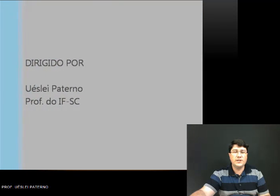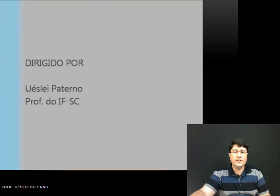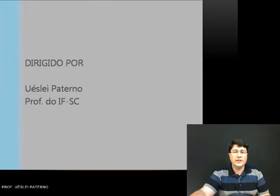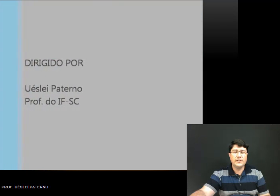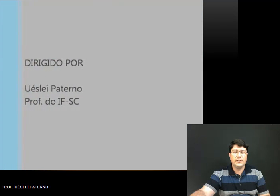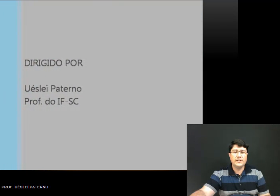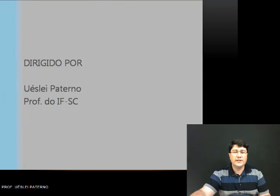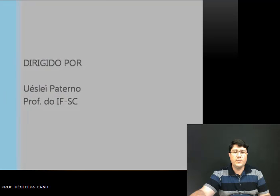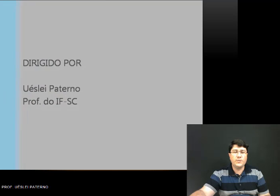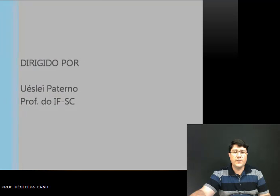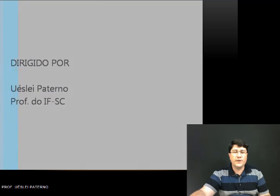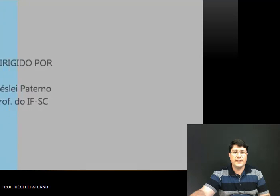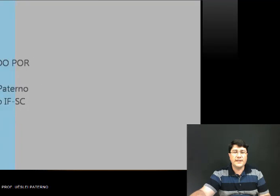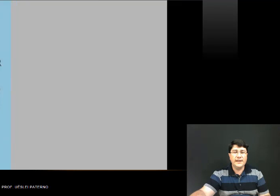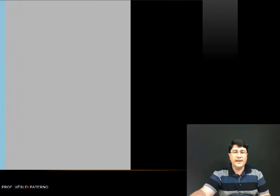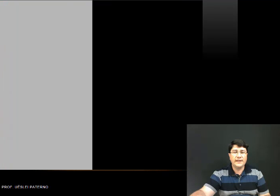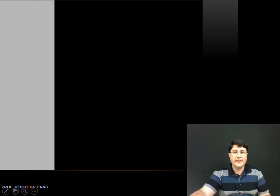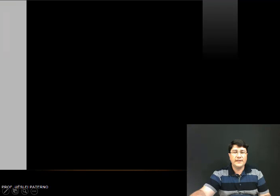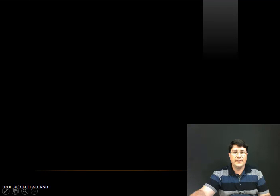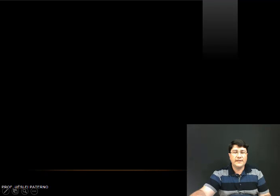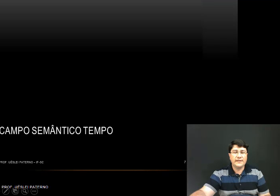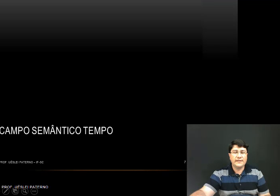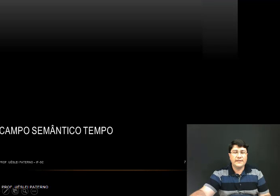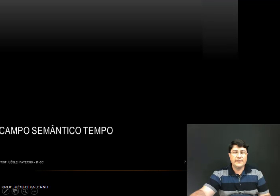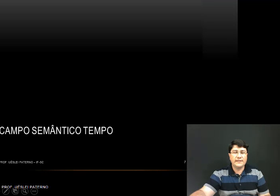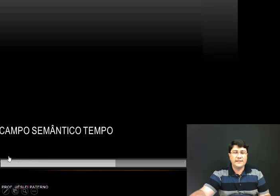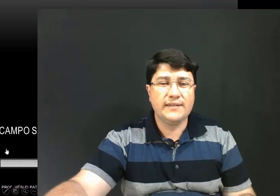exemplo de posse, né?